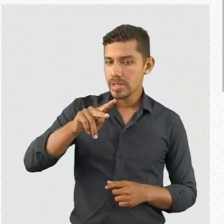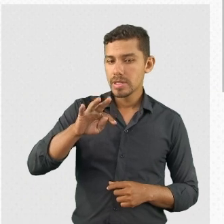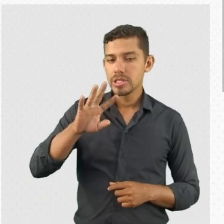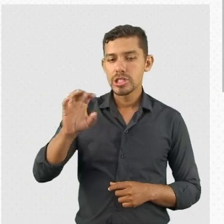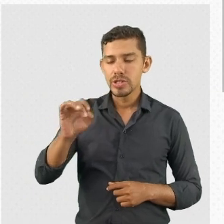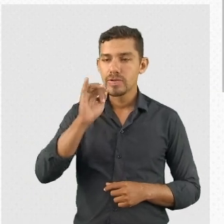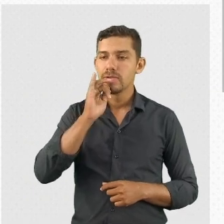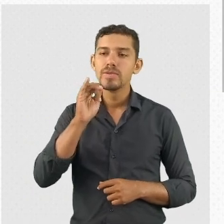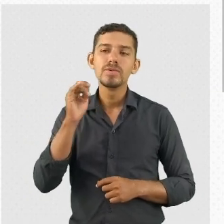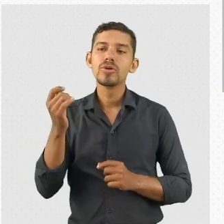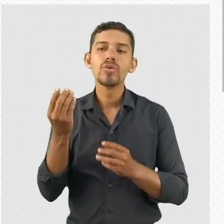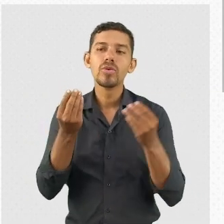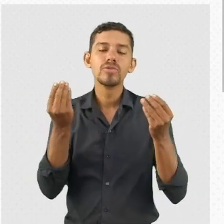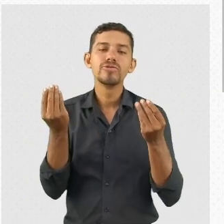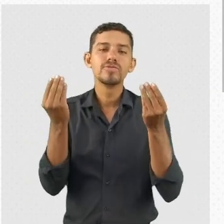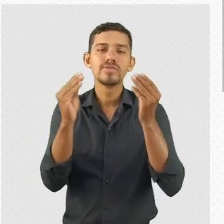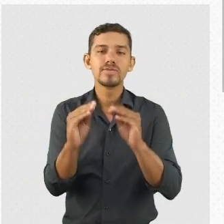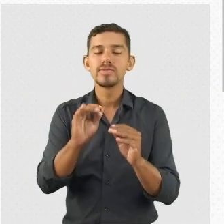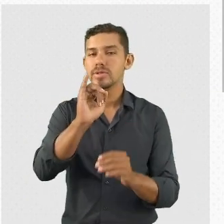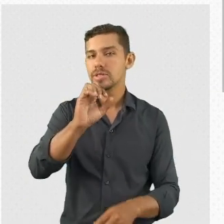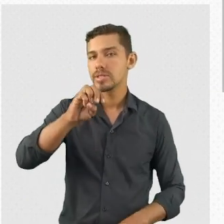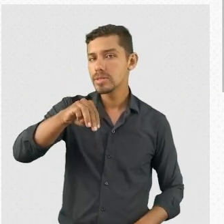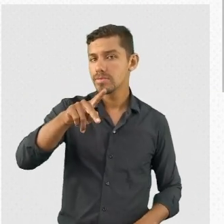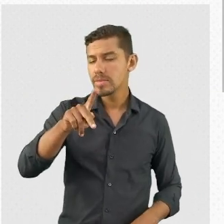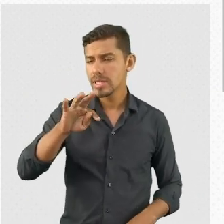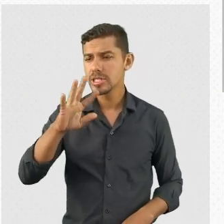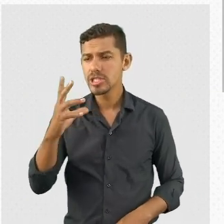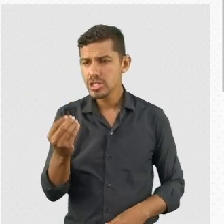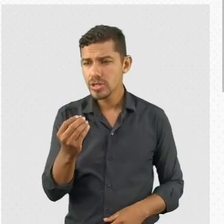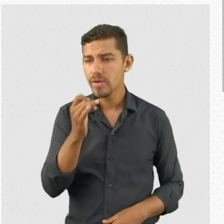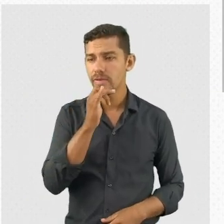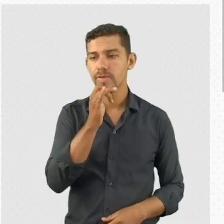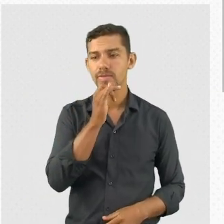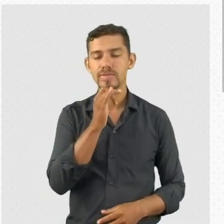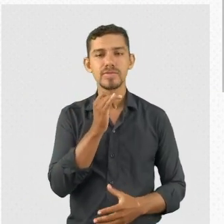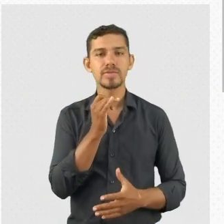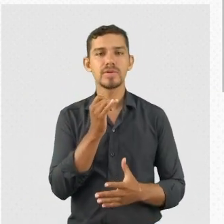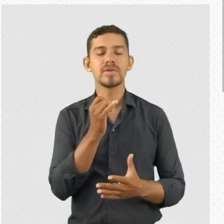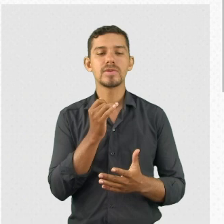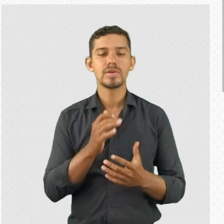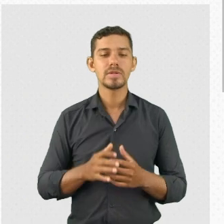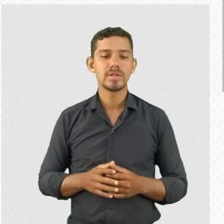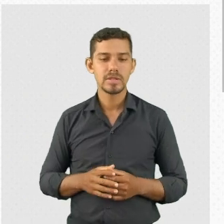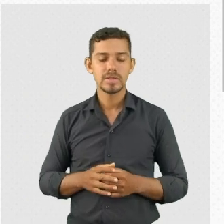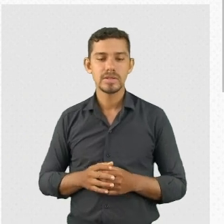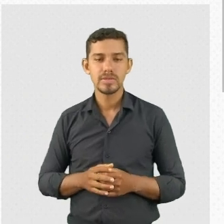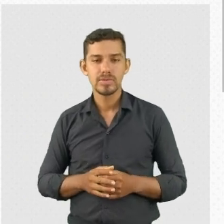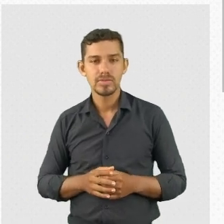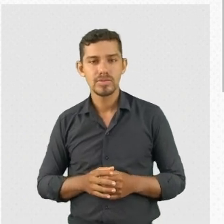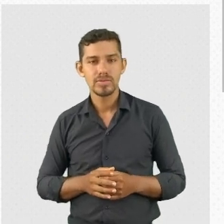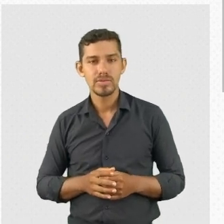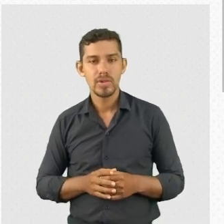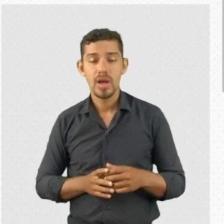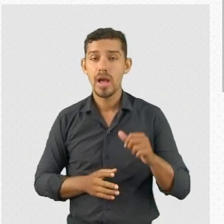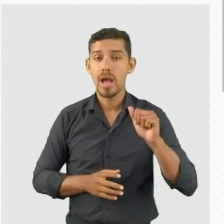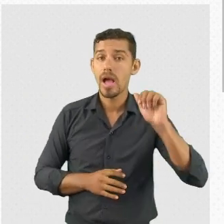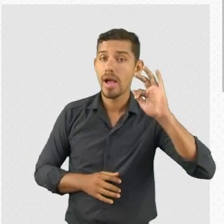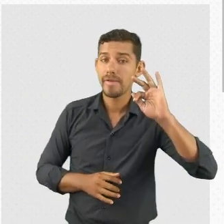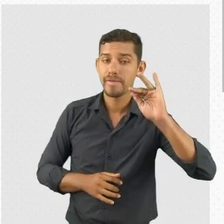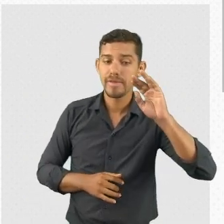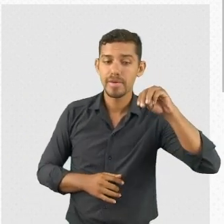Como que a gente conjuga o imperativo num modo imperativo na forma